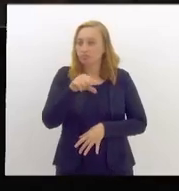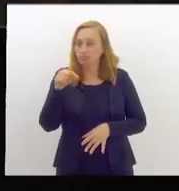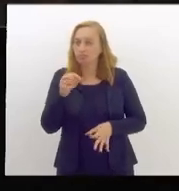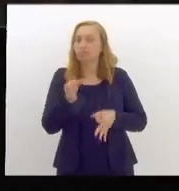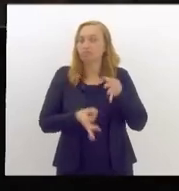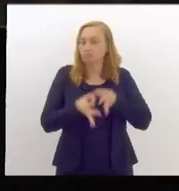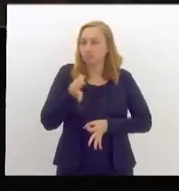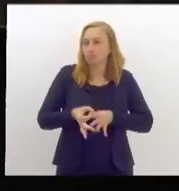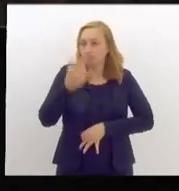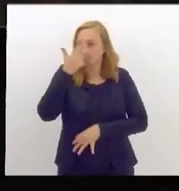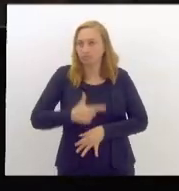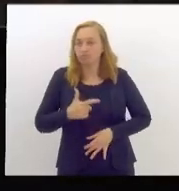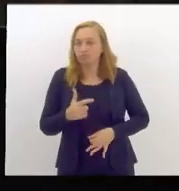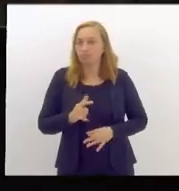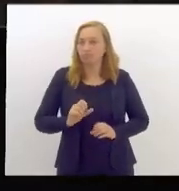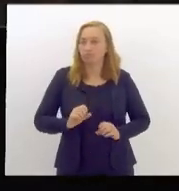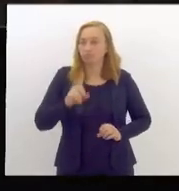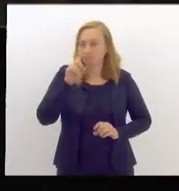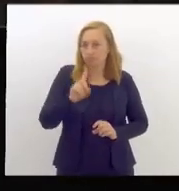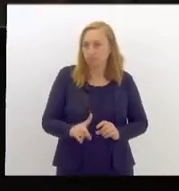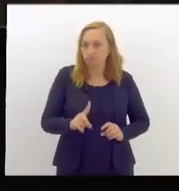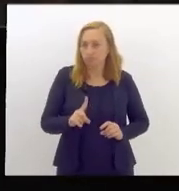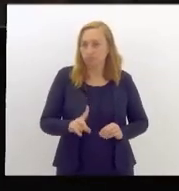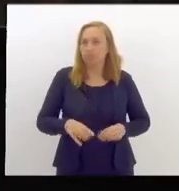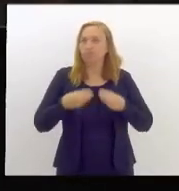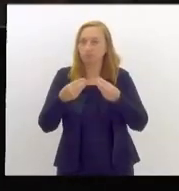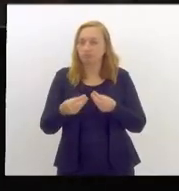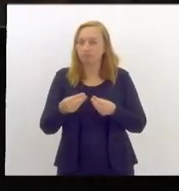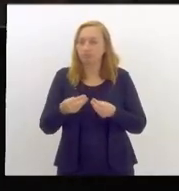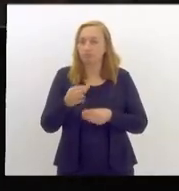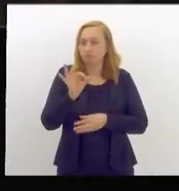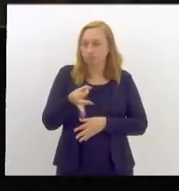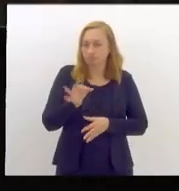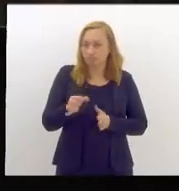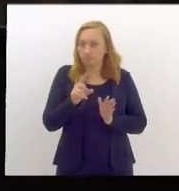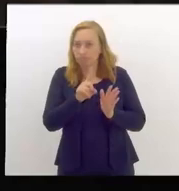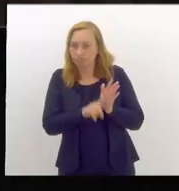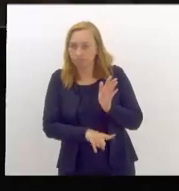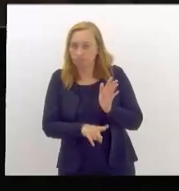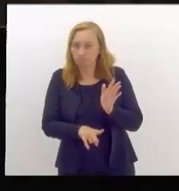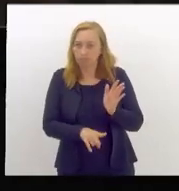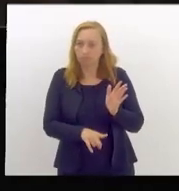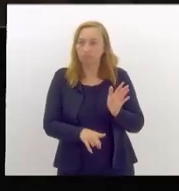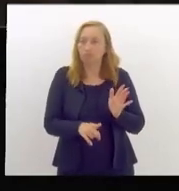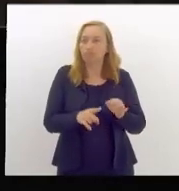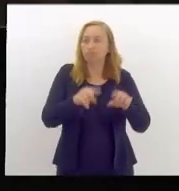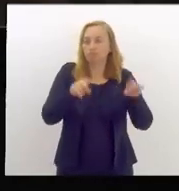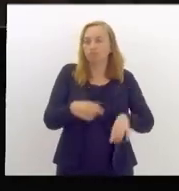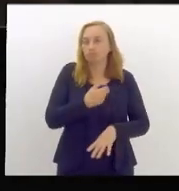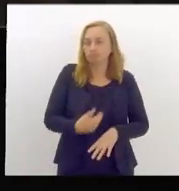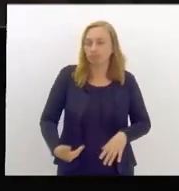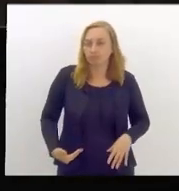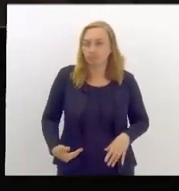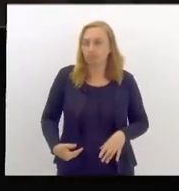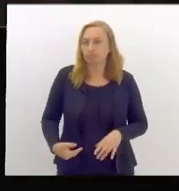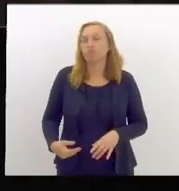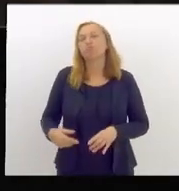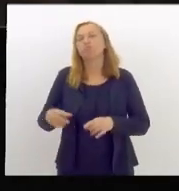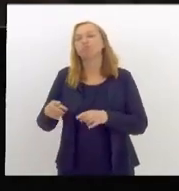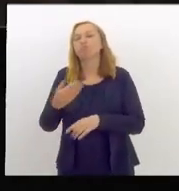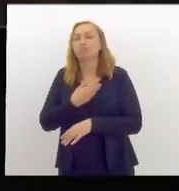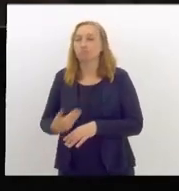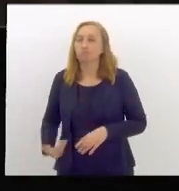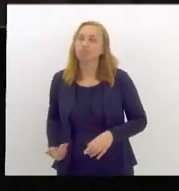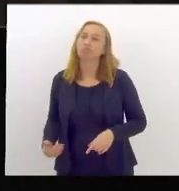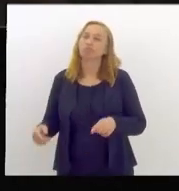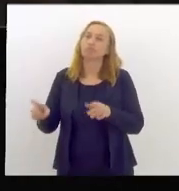ser justa é a garantir exatamente a isonomia entre o aumento dos Servidores Públicos e o aumento que o